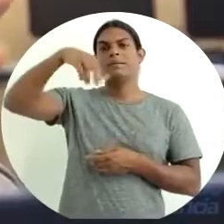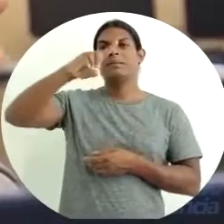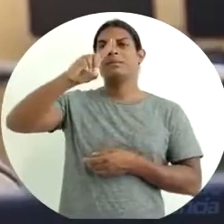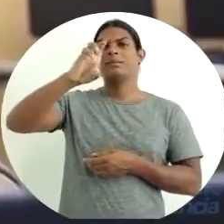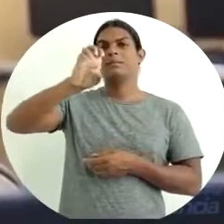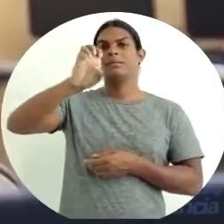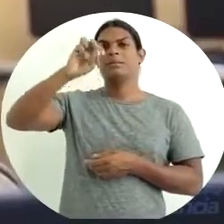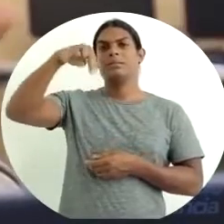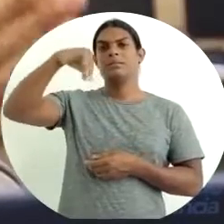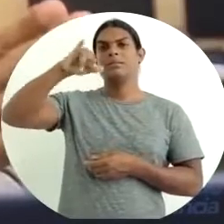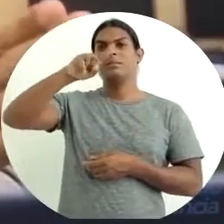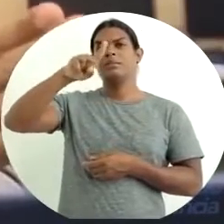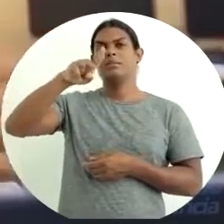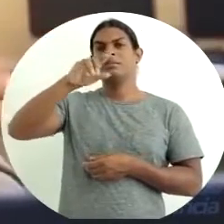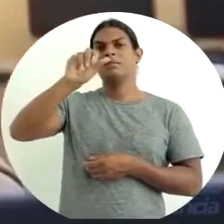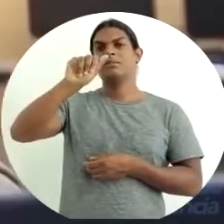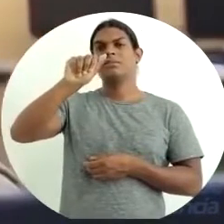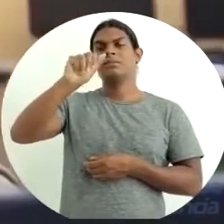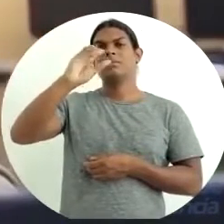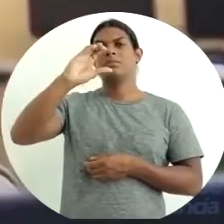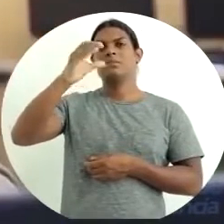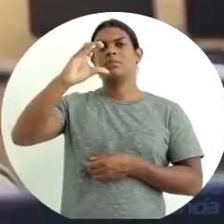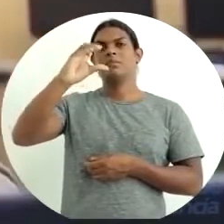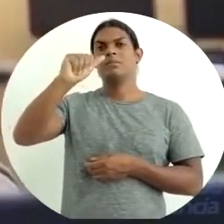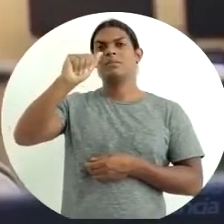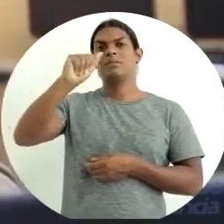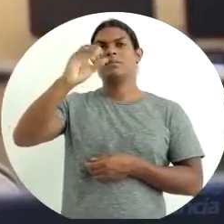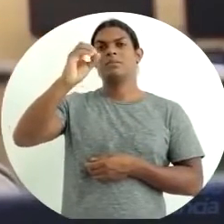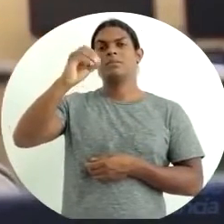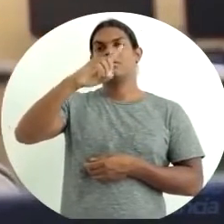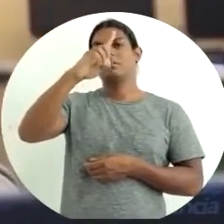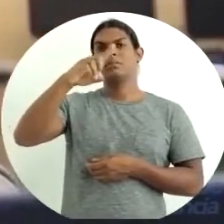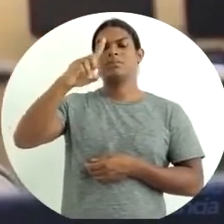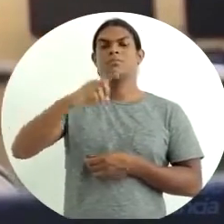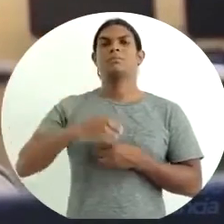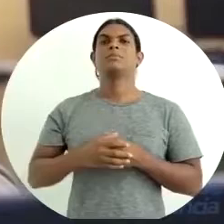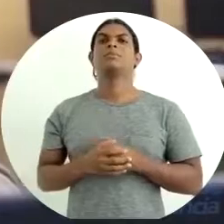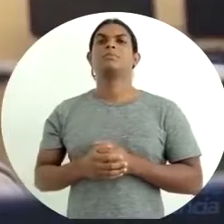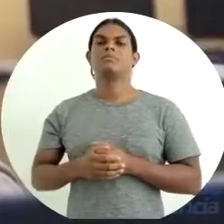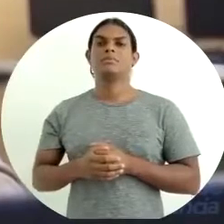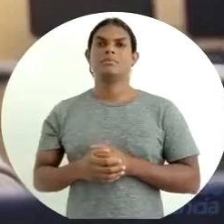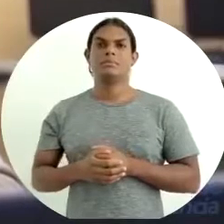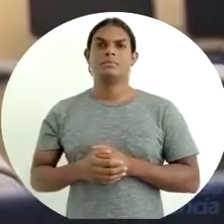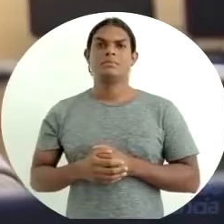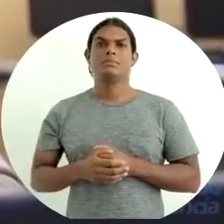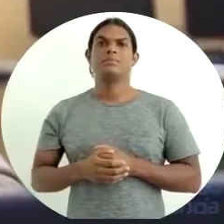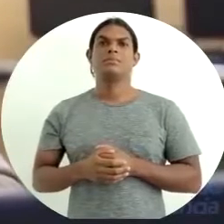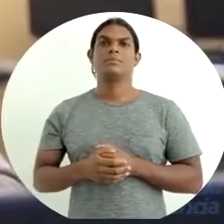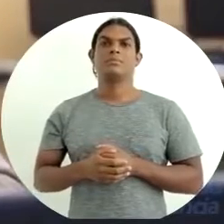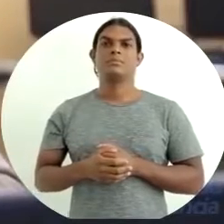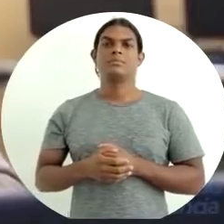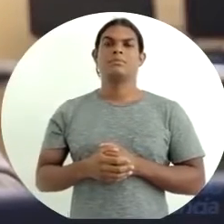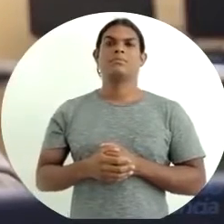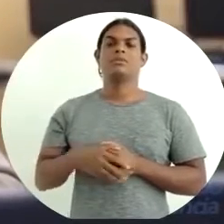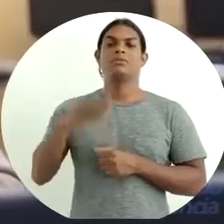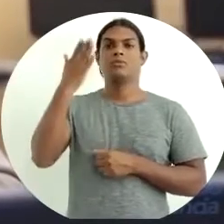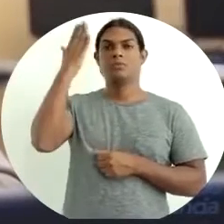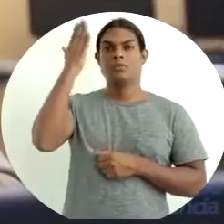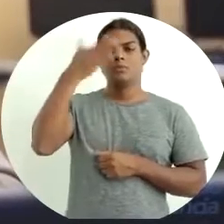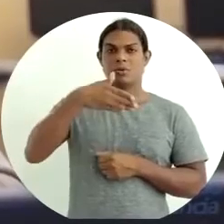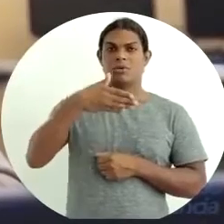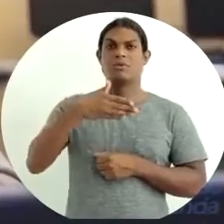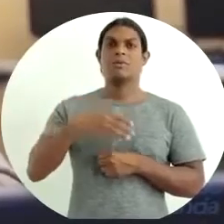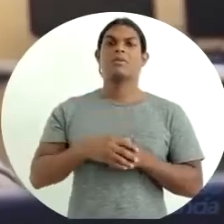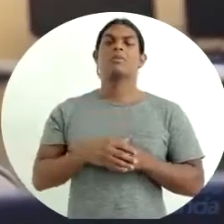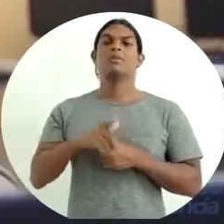da seguridade, da responsabilidade securitária. Se for provada dolo ou culpa, ou inobservância do artigo 157 da CLT por parte